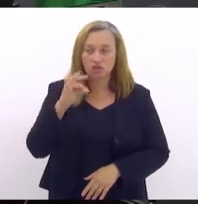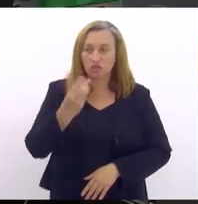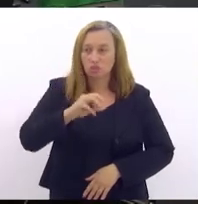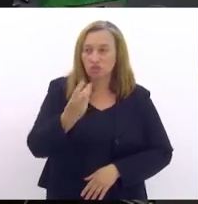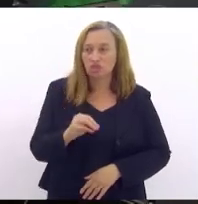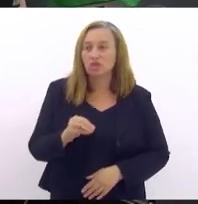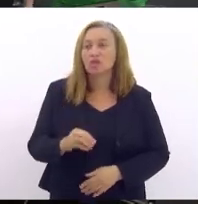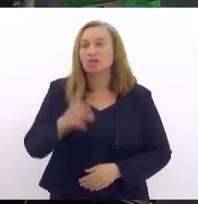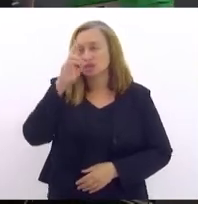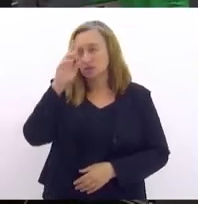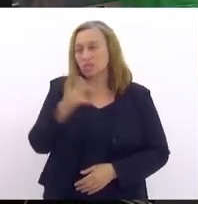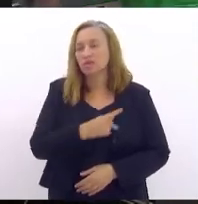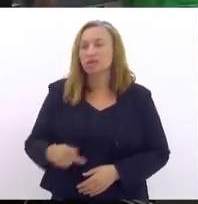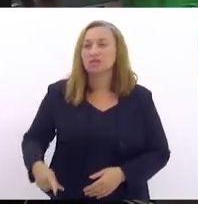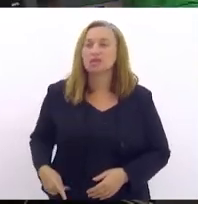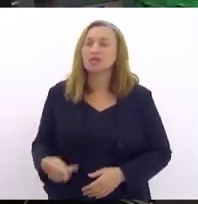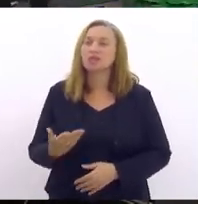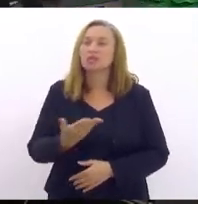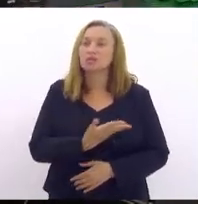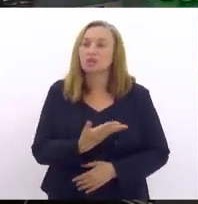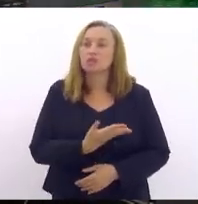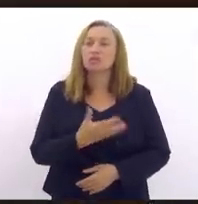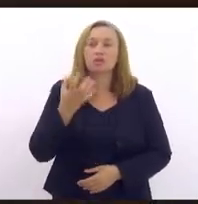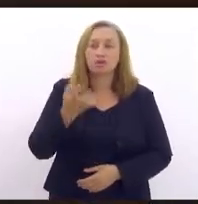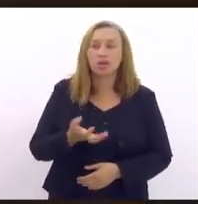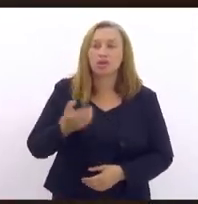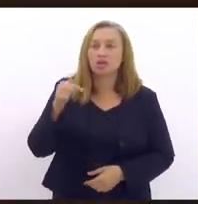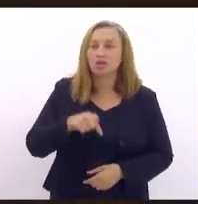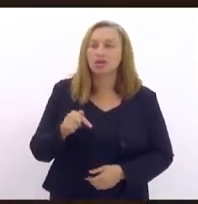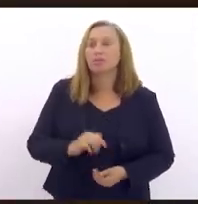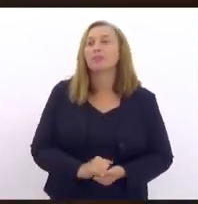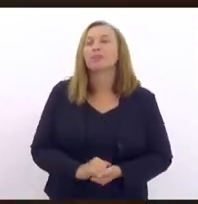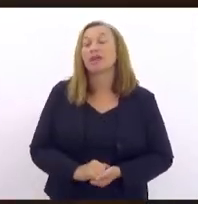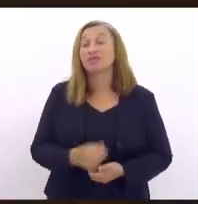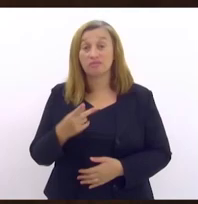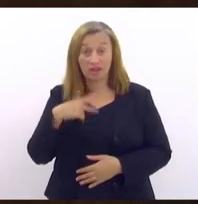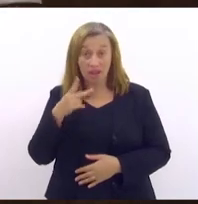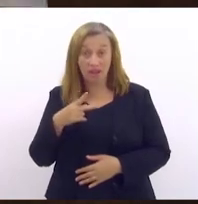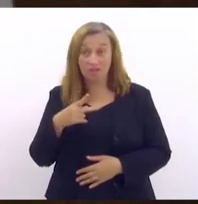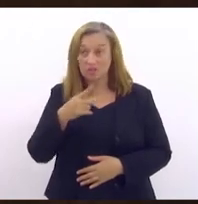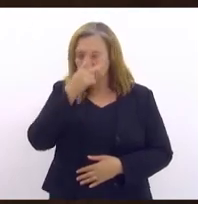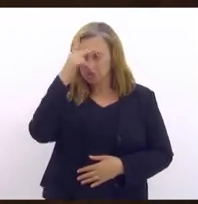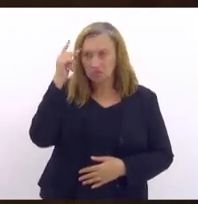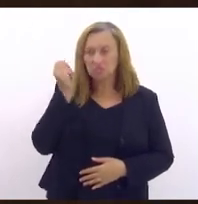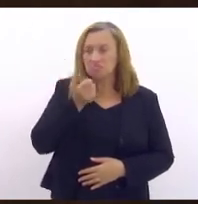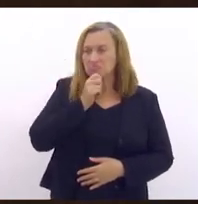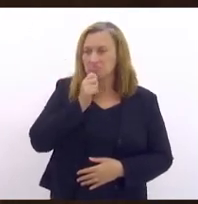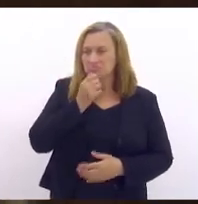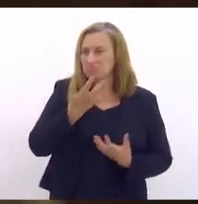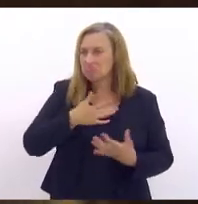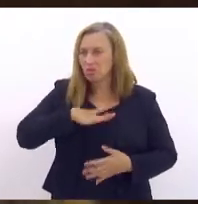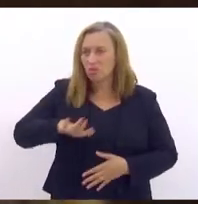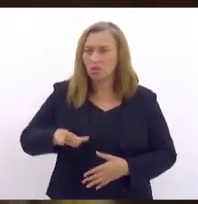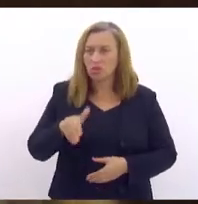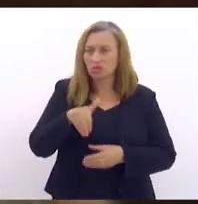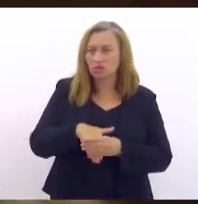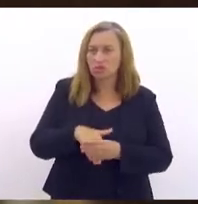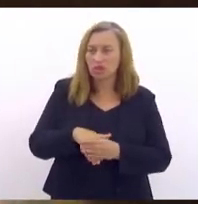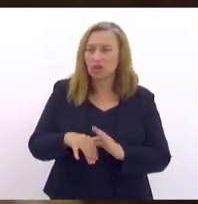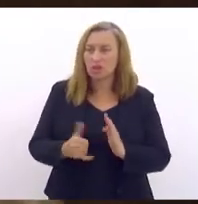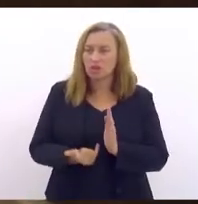Senhor presidente, colegas deputados e deputadas, eu quero aqui dizer que ninguém gosta de votar aumento de impostos.